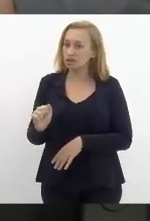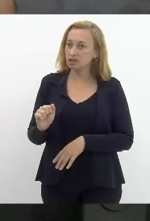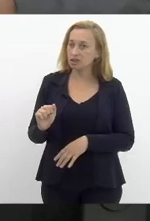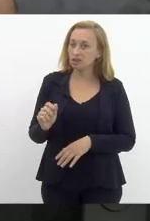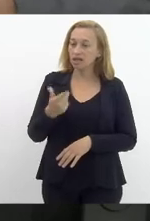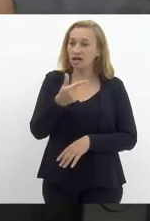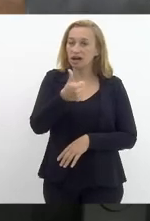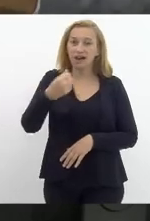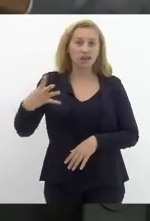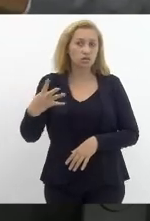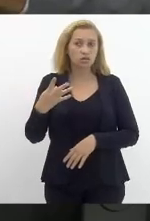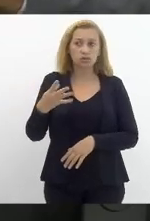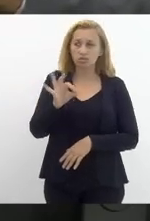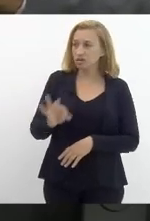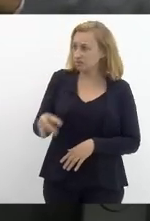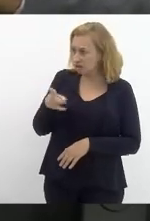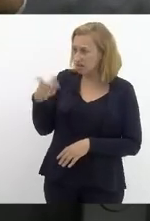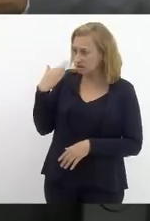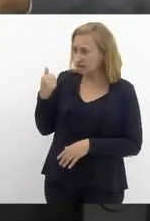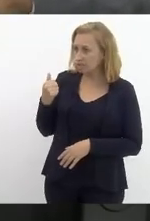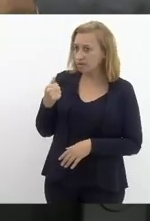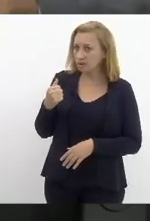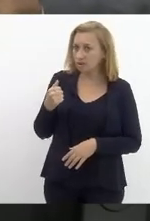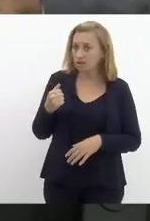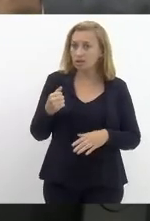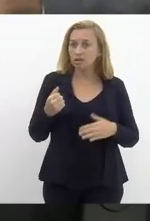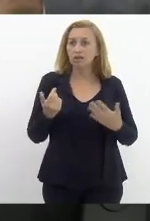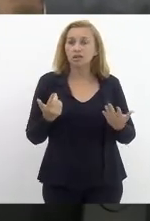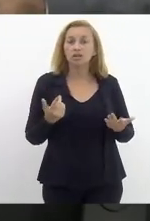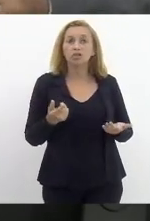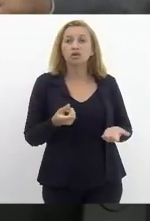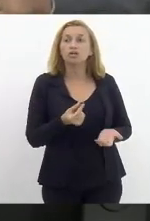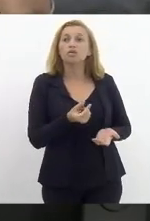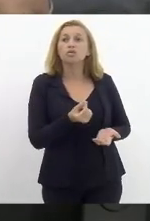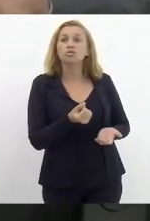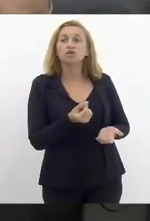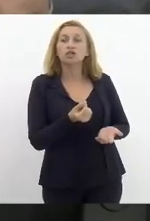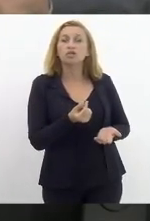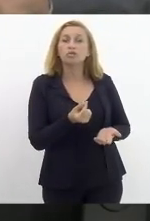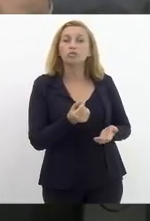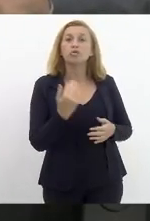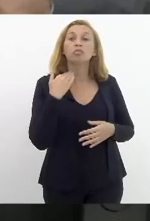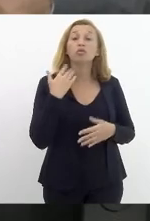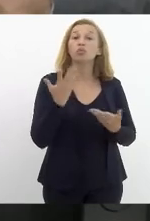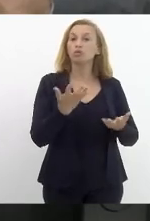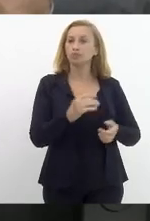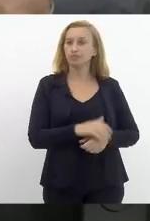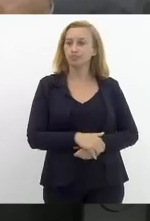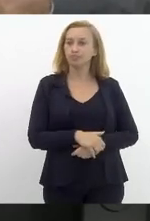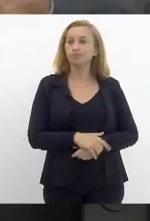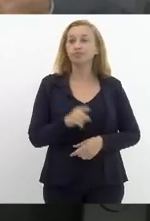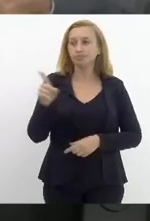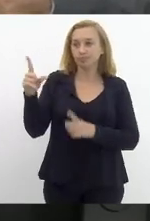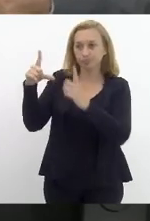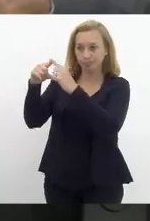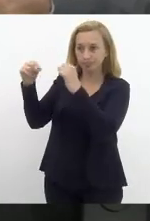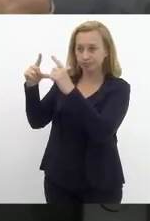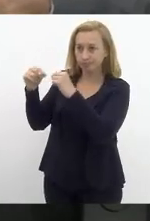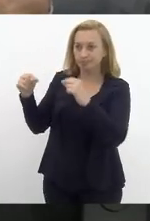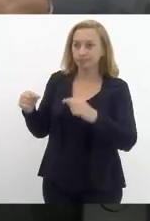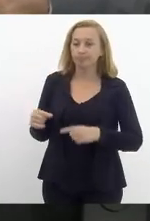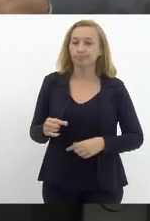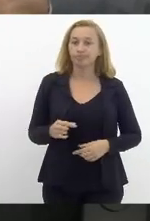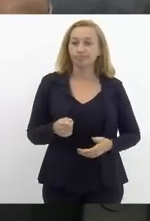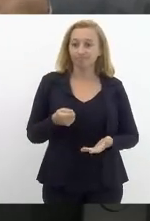é 14%, vocês sabem. E quanto isso ia custar para os cofres? Então, lá em Brasília, o sujeito é